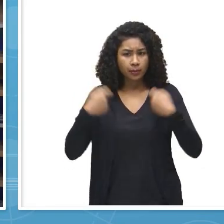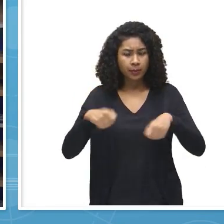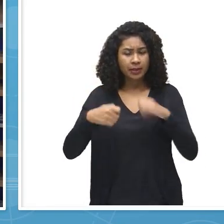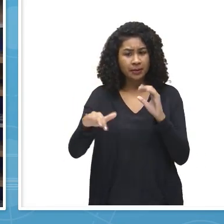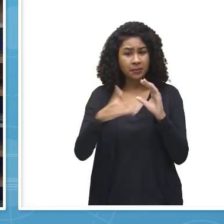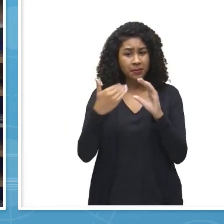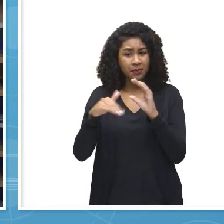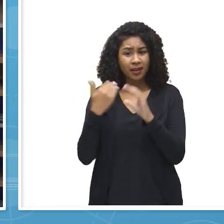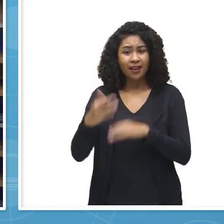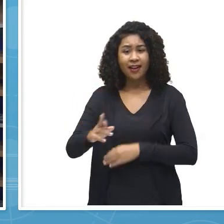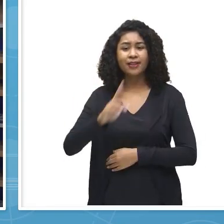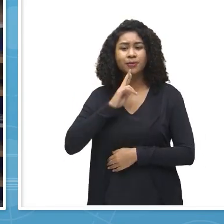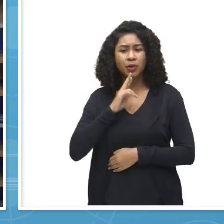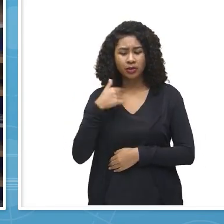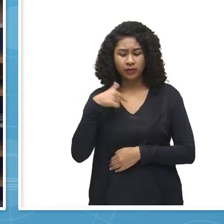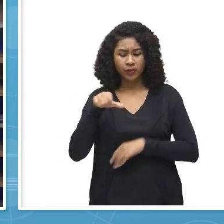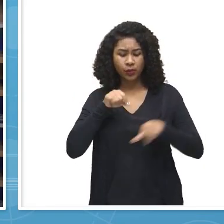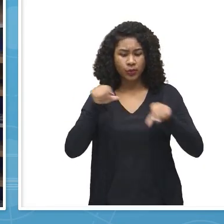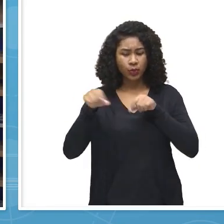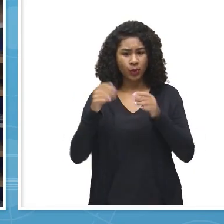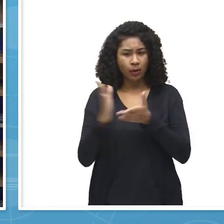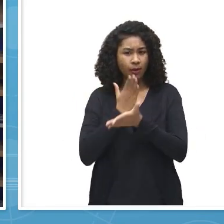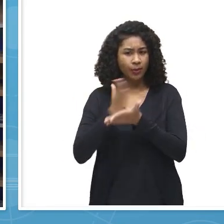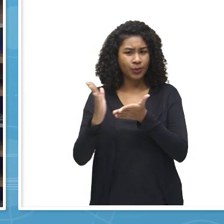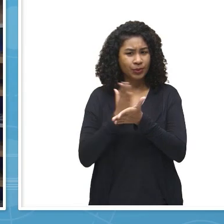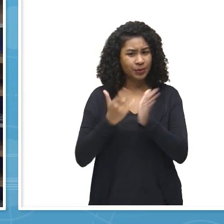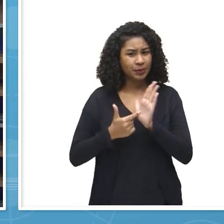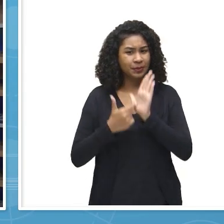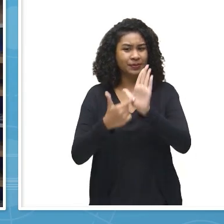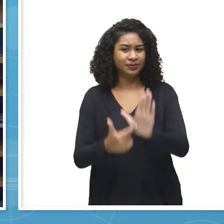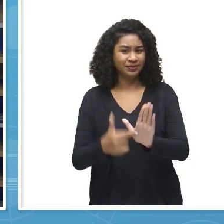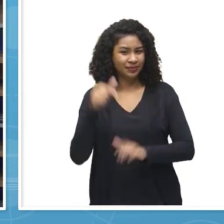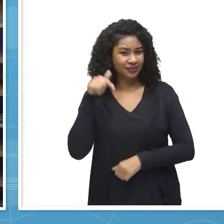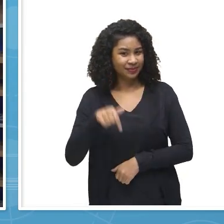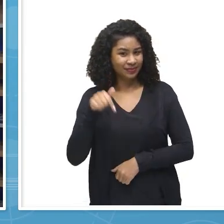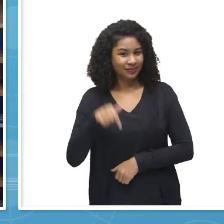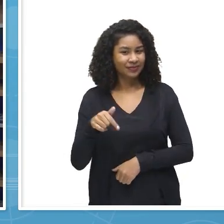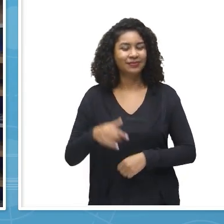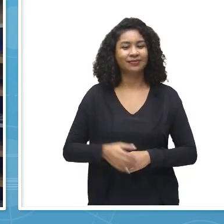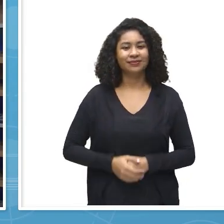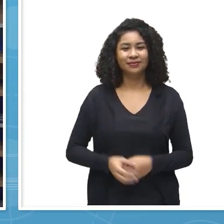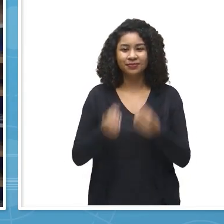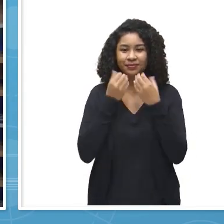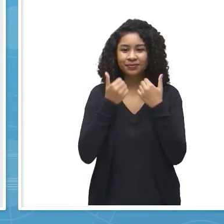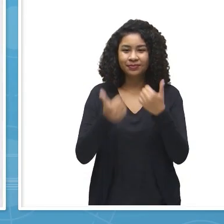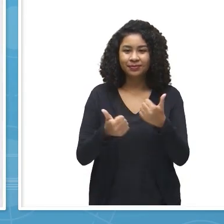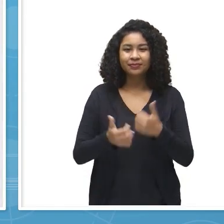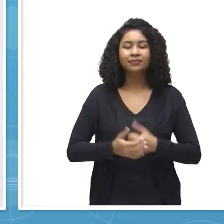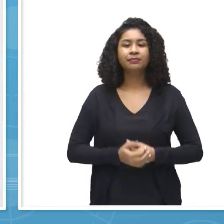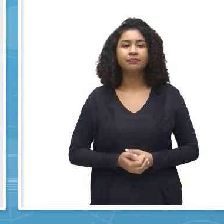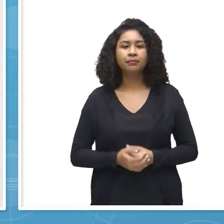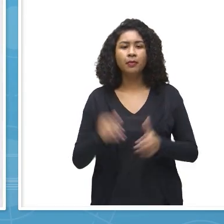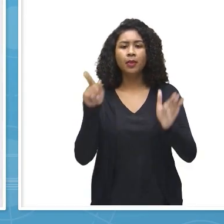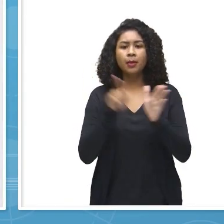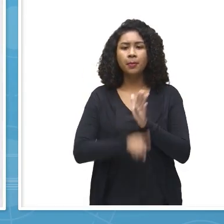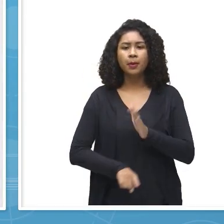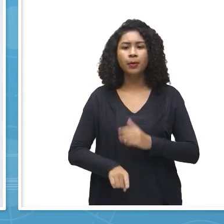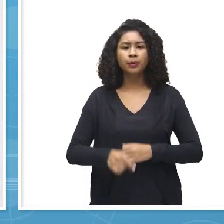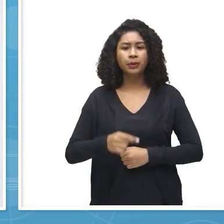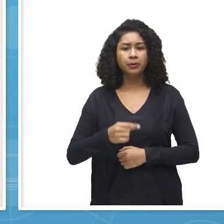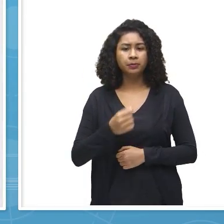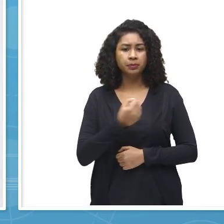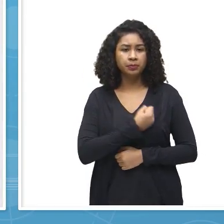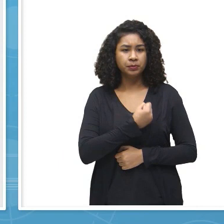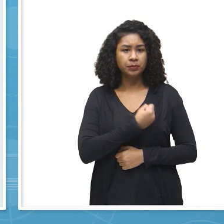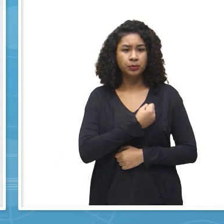que a gente escolha algumas para poder interagir aqui, tá bom? Então vamos rever a nossa primeira questão. A